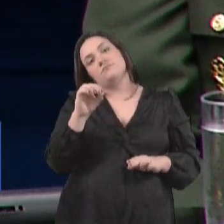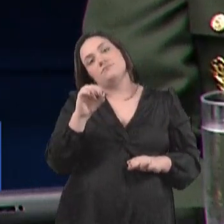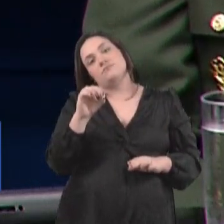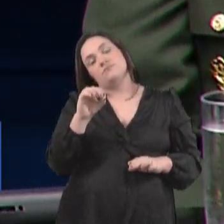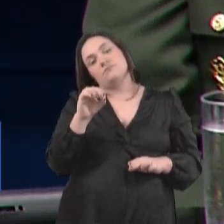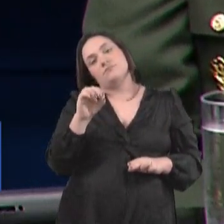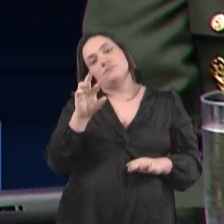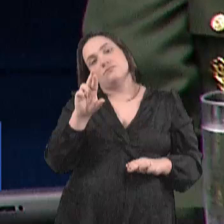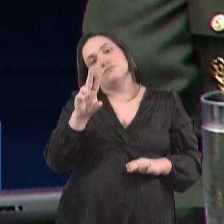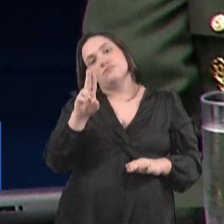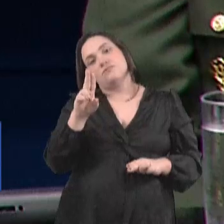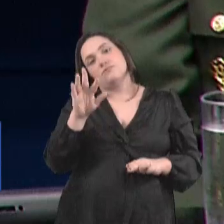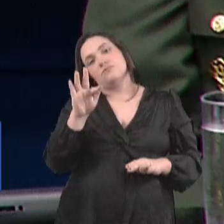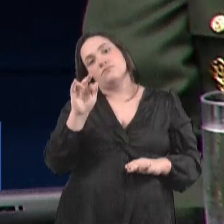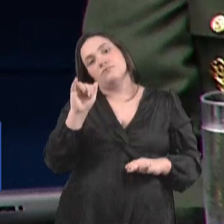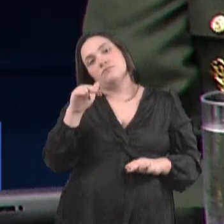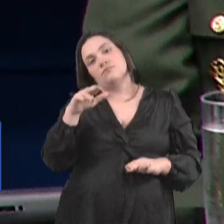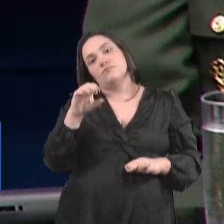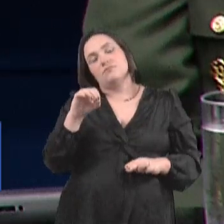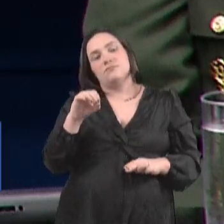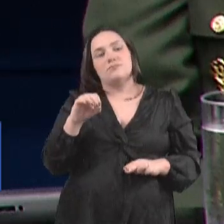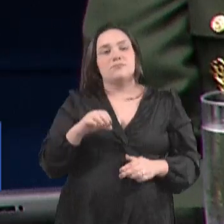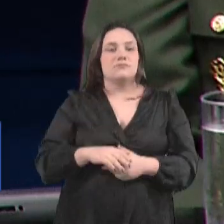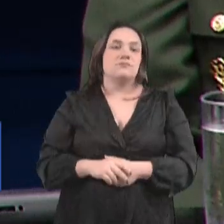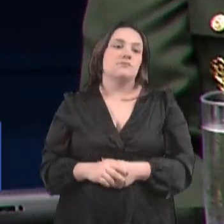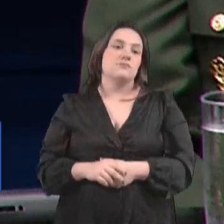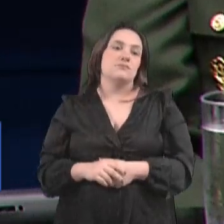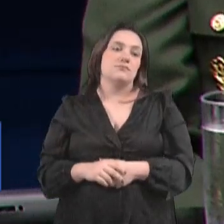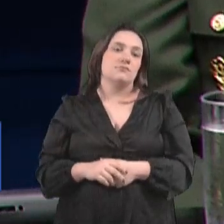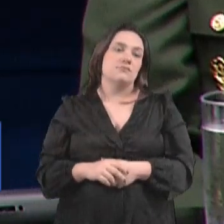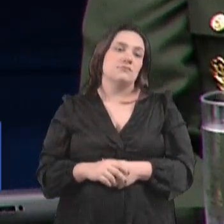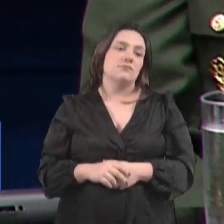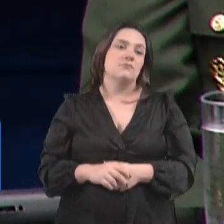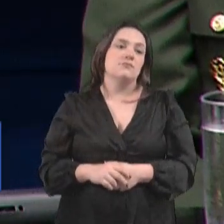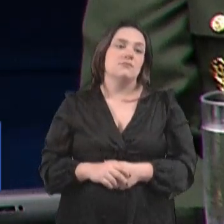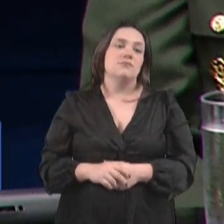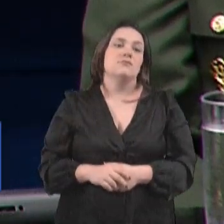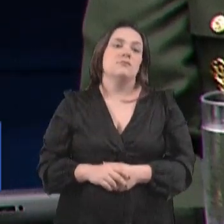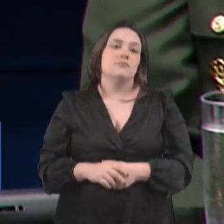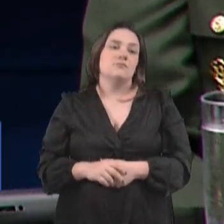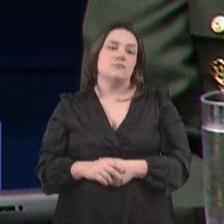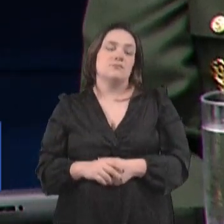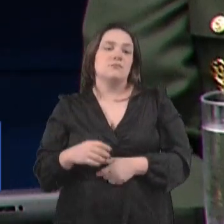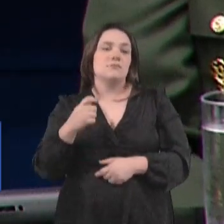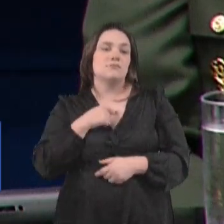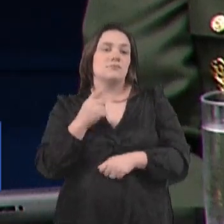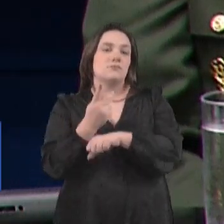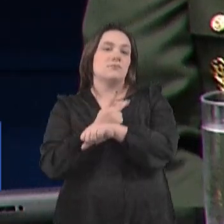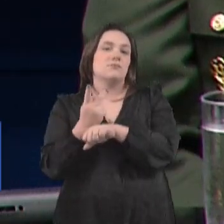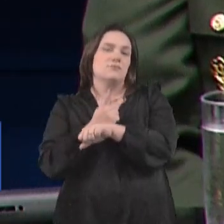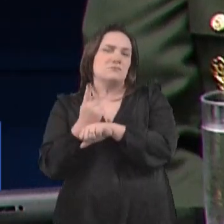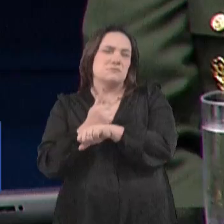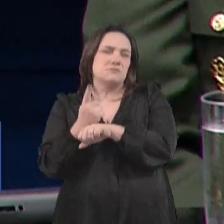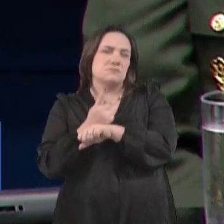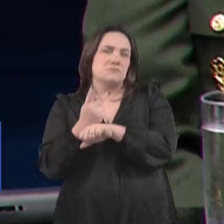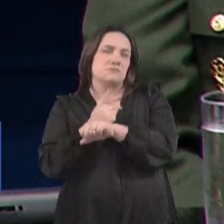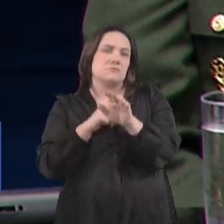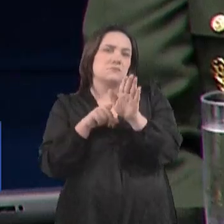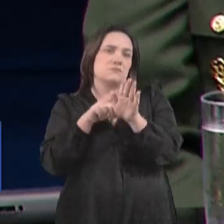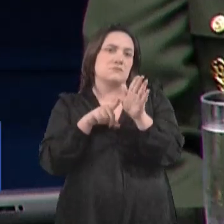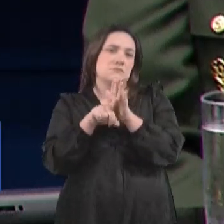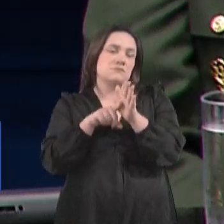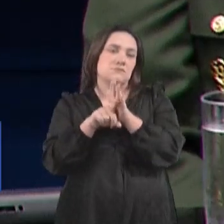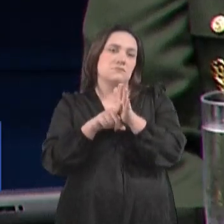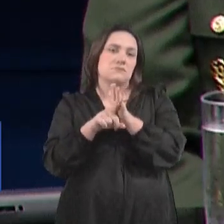Pedro José Rufino. Eu fui buscar lá no livro